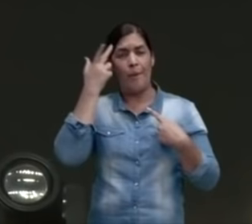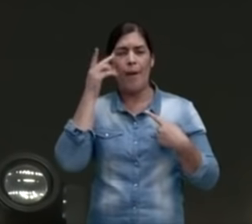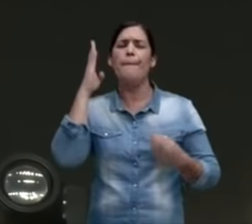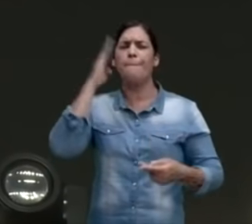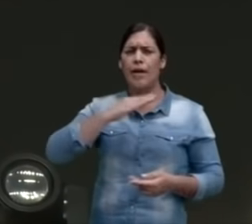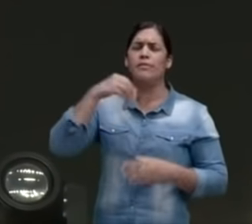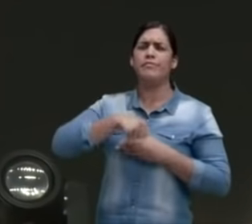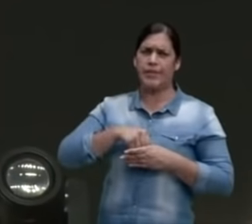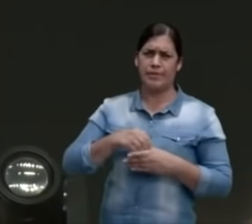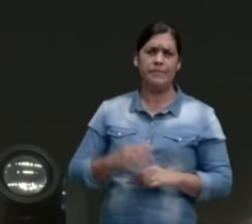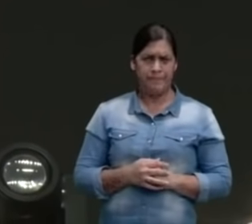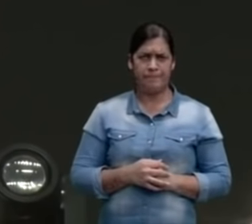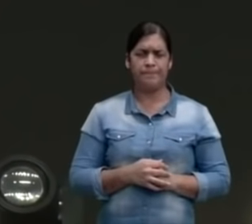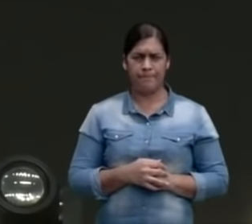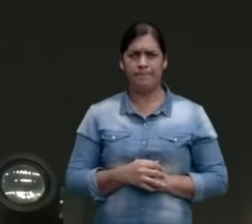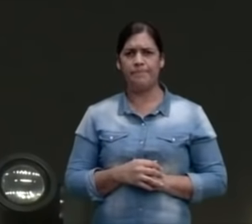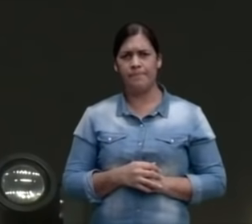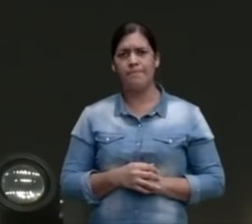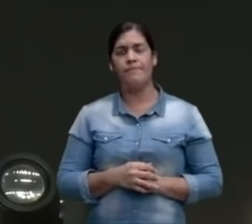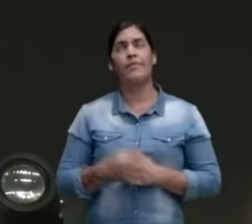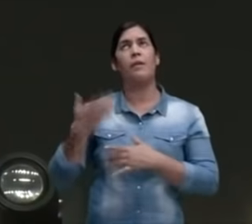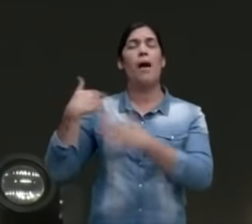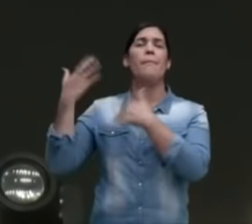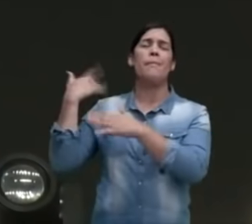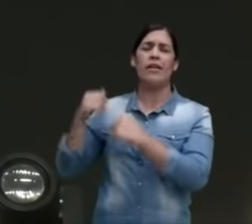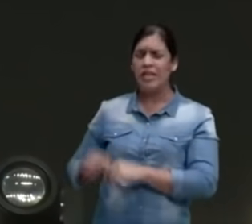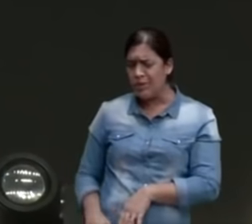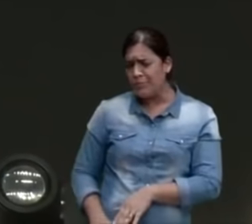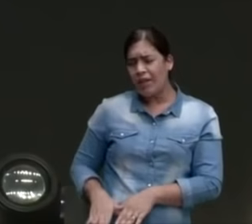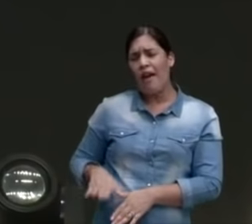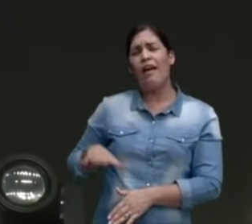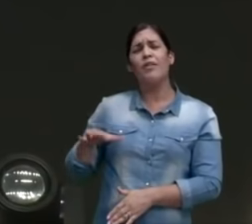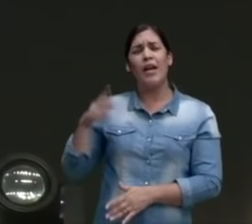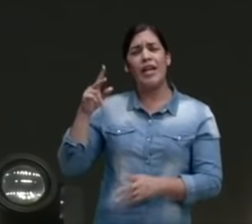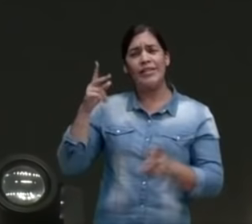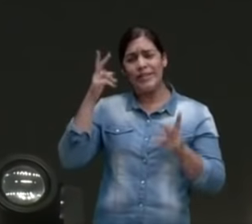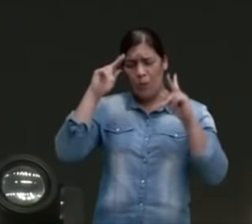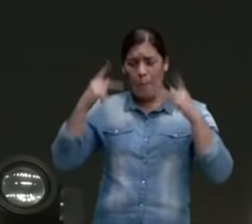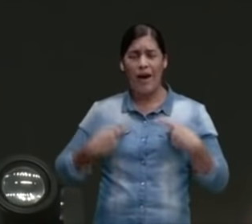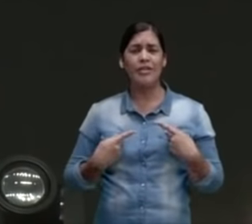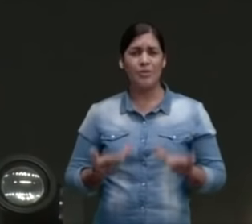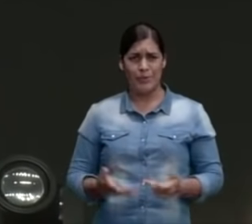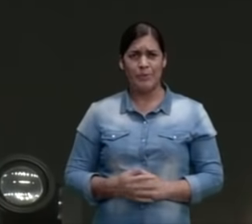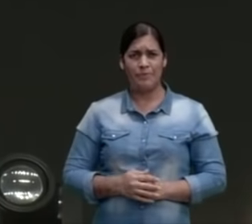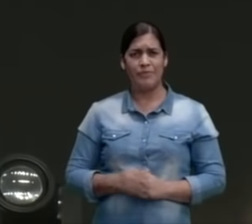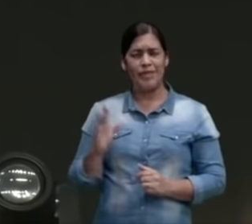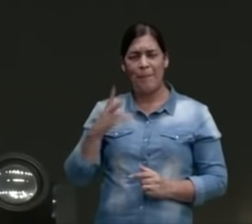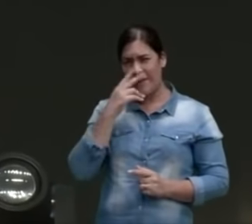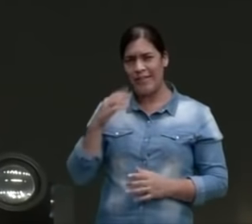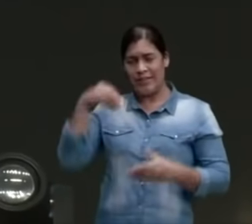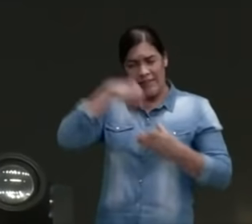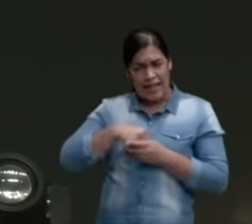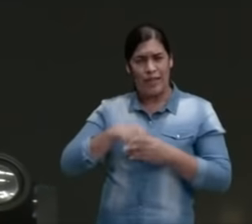maldosa. E isso desde pequeno, porque a gente vê que isso já vem entranhado no ser